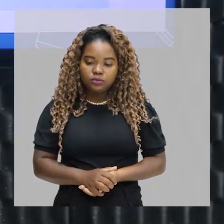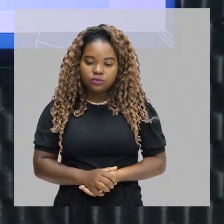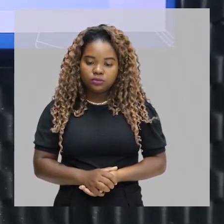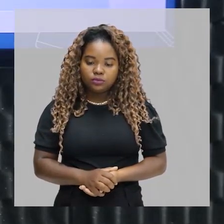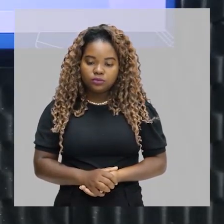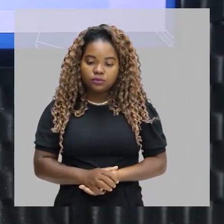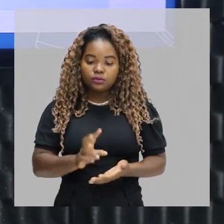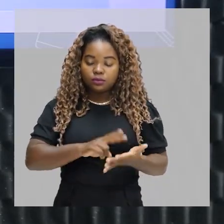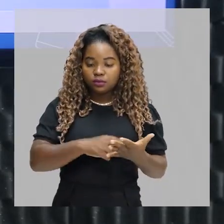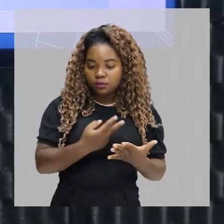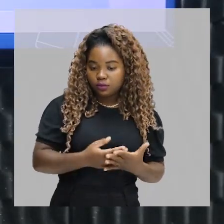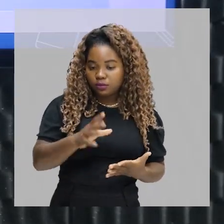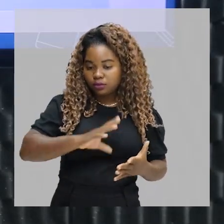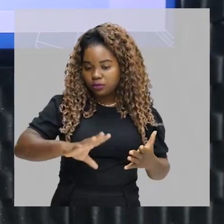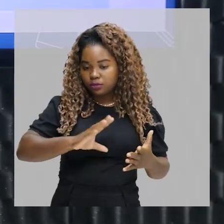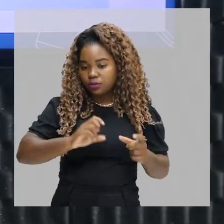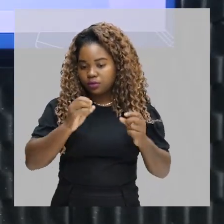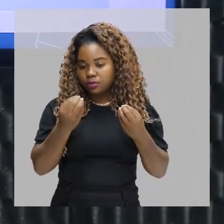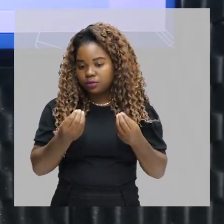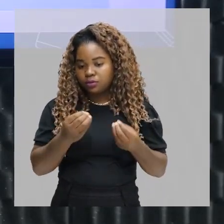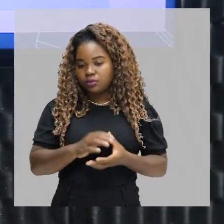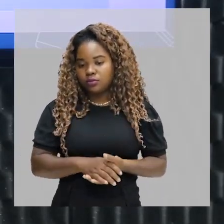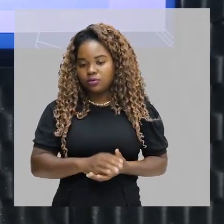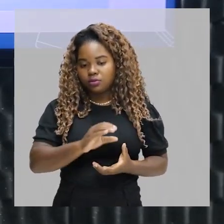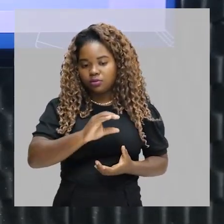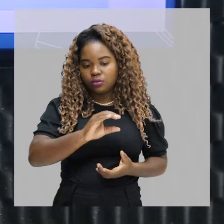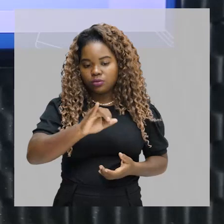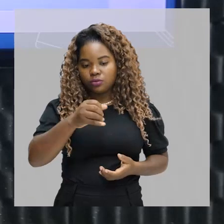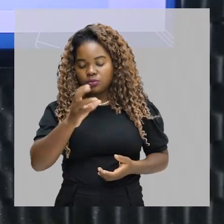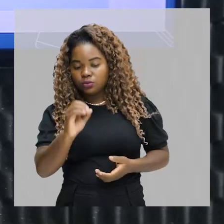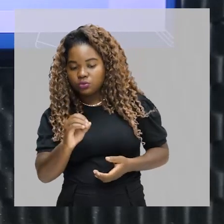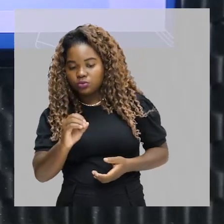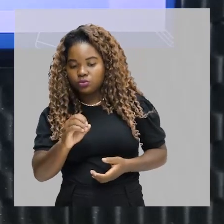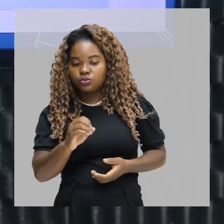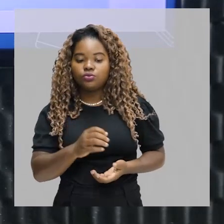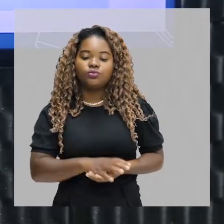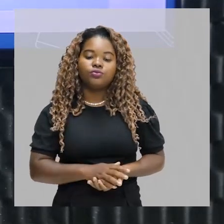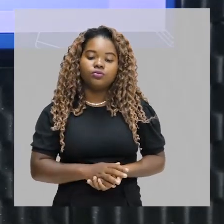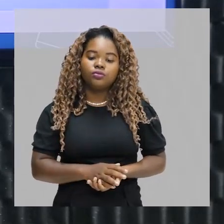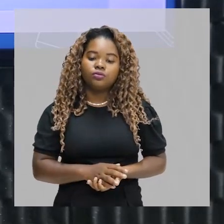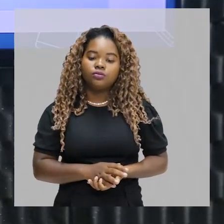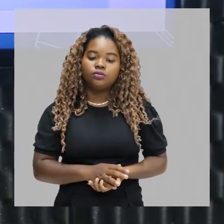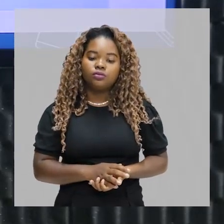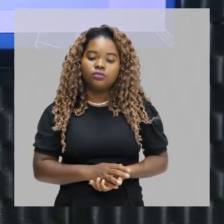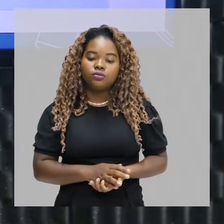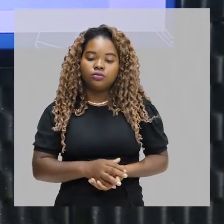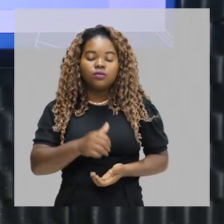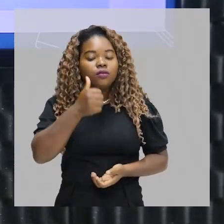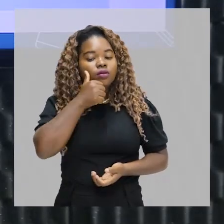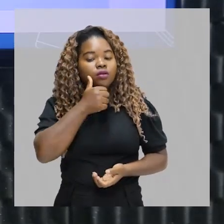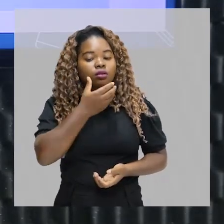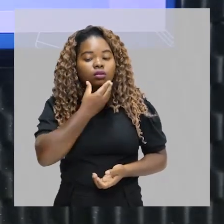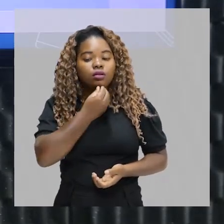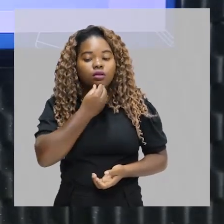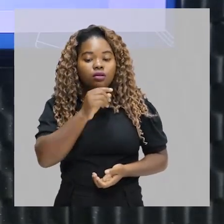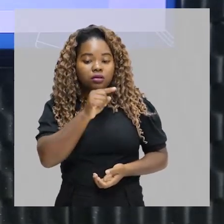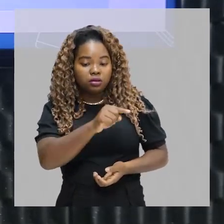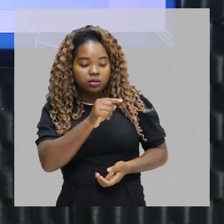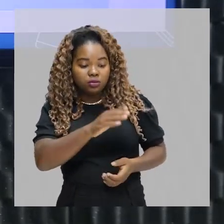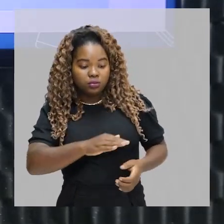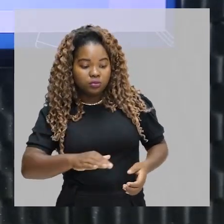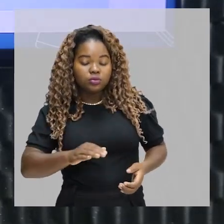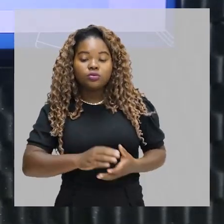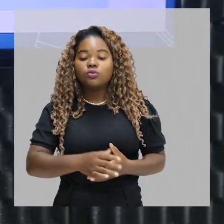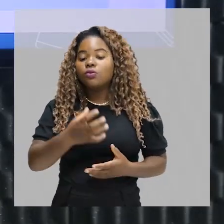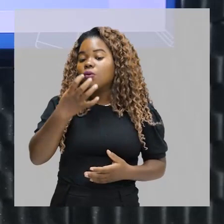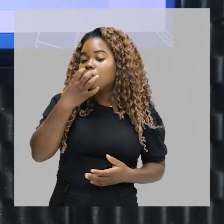A tradução para o português é cujo ou cuja. Tá? Ele é o menino cujo cachorro,